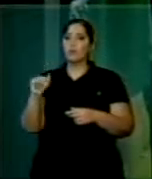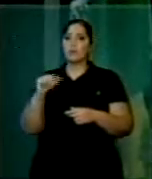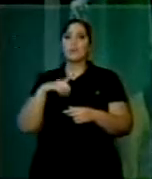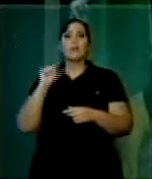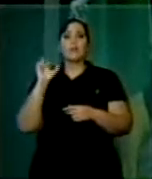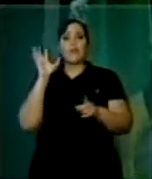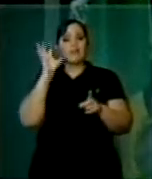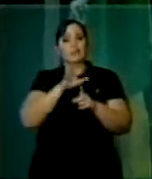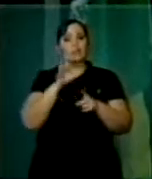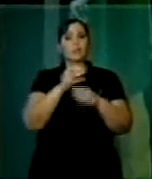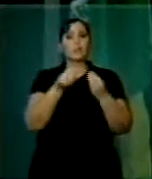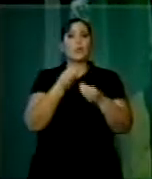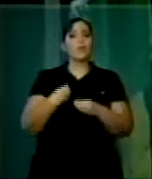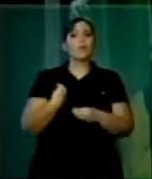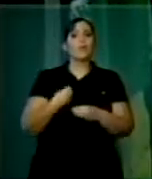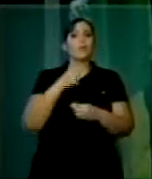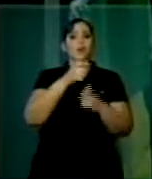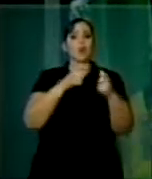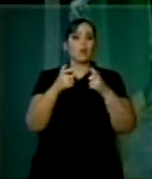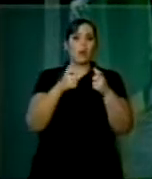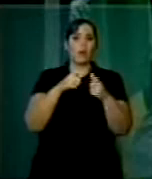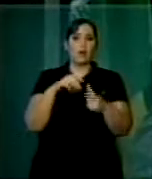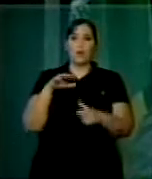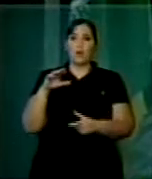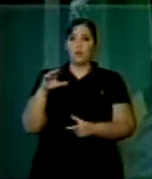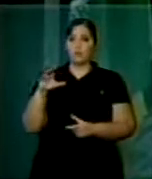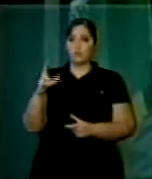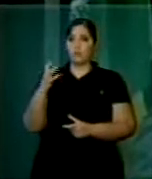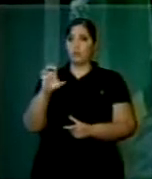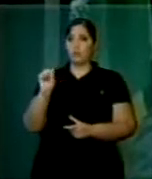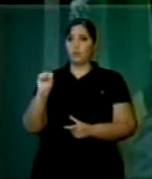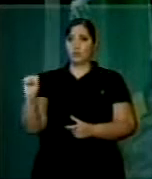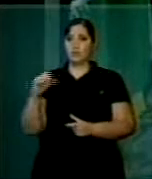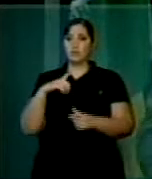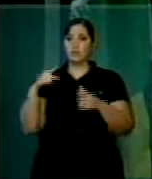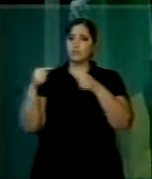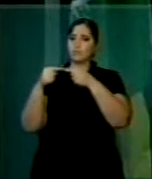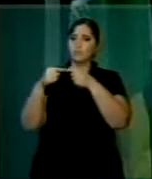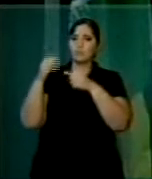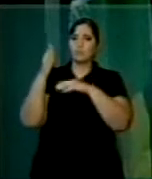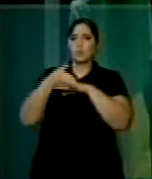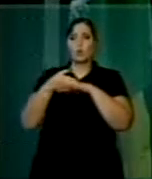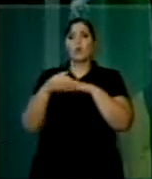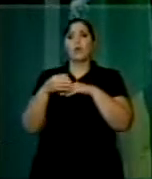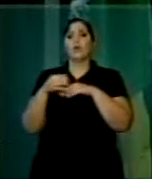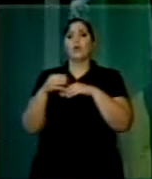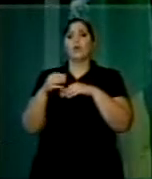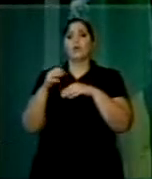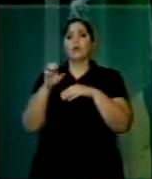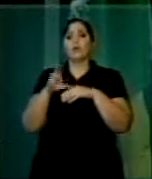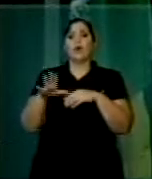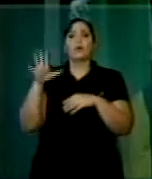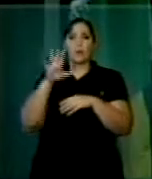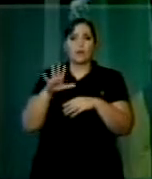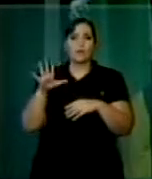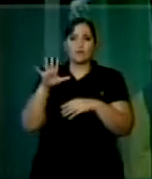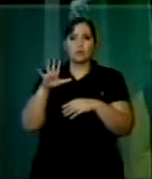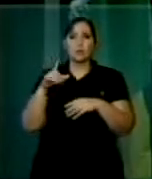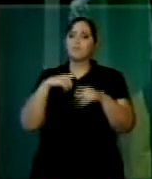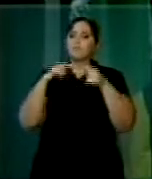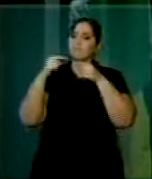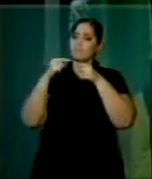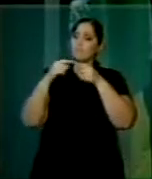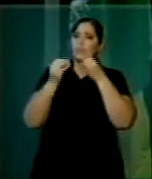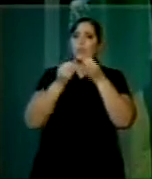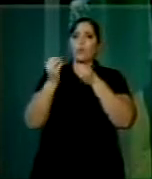a vida das regiões. A Chesf está intimamente ligada à região Nordeste, tem aspectos extremamente importantes da